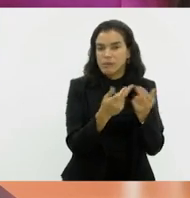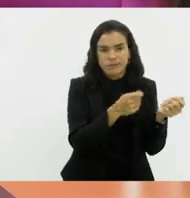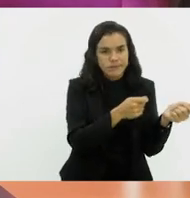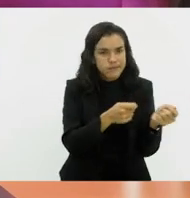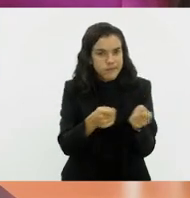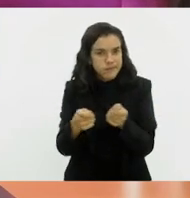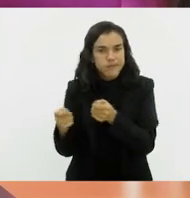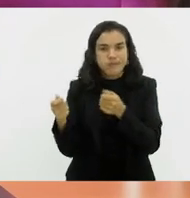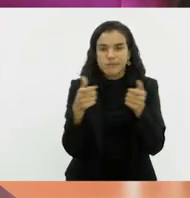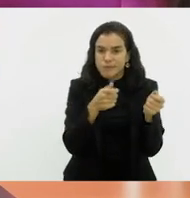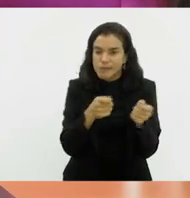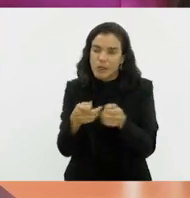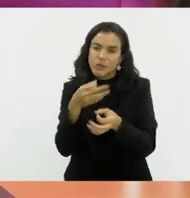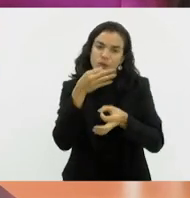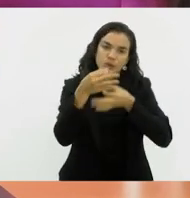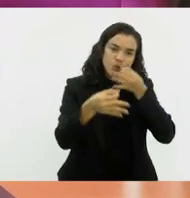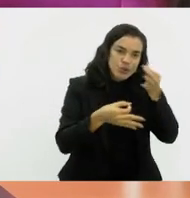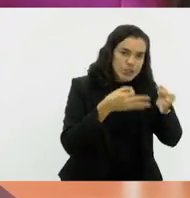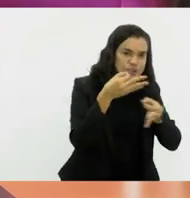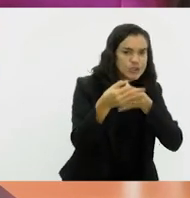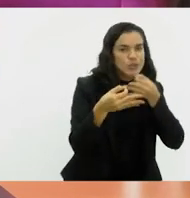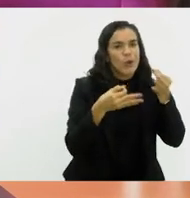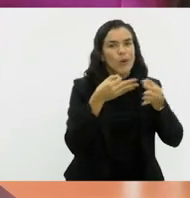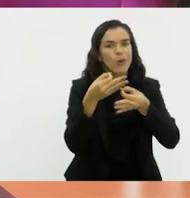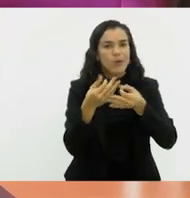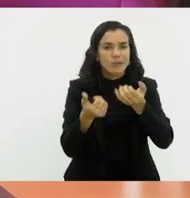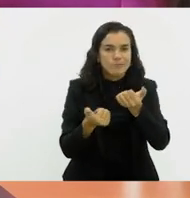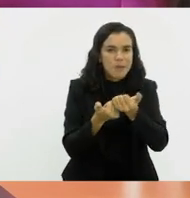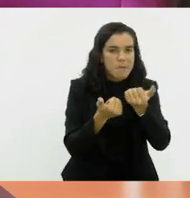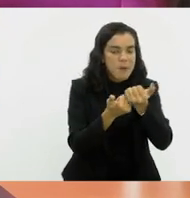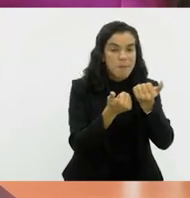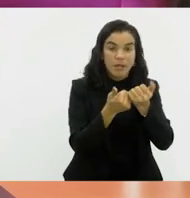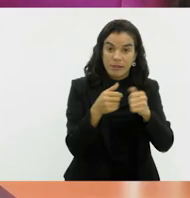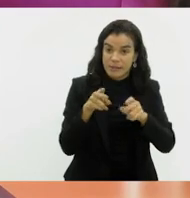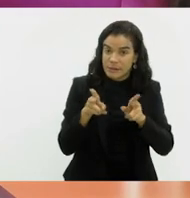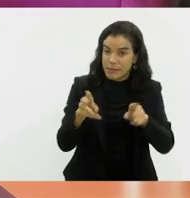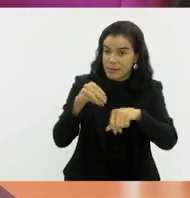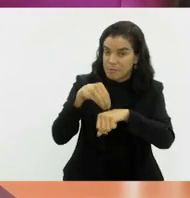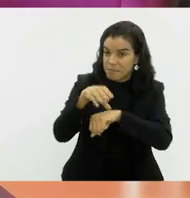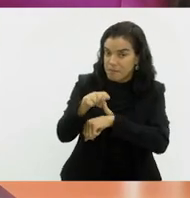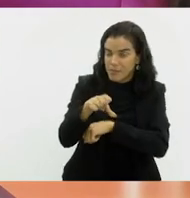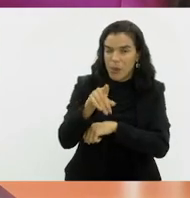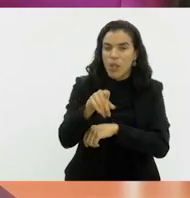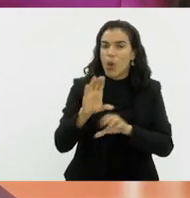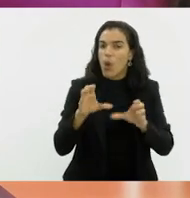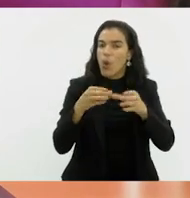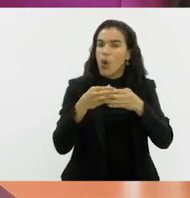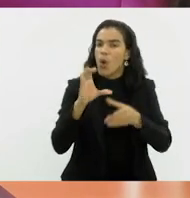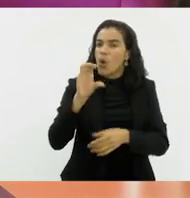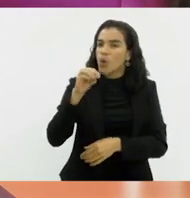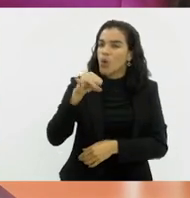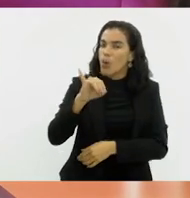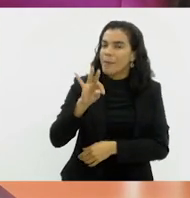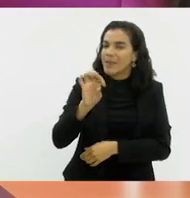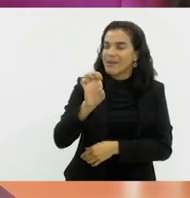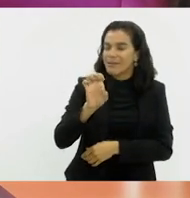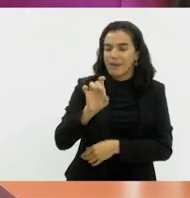regulares e dar sugestões. E, assim, sempre lembrando, esse comitê não é específico por conta do